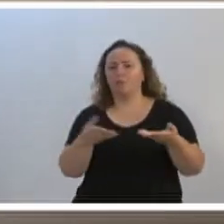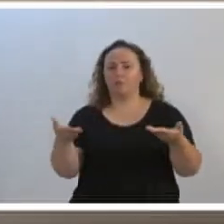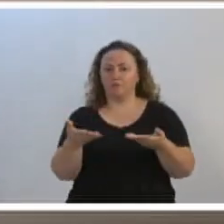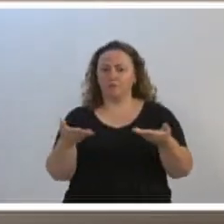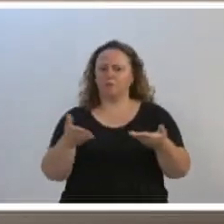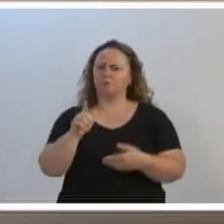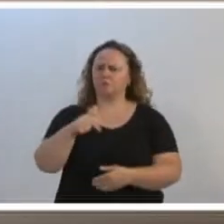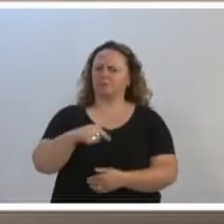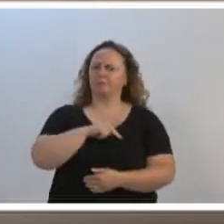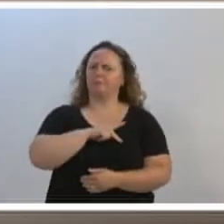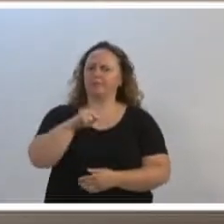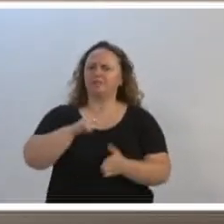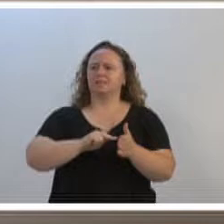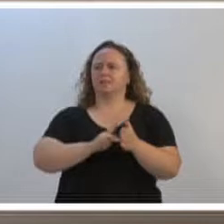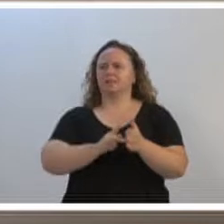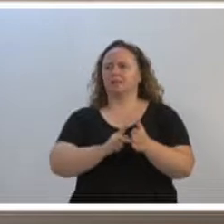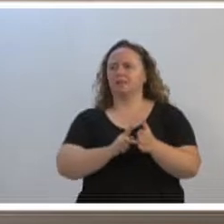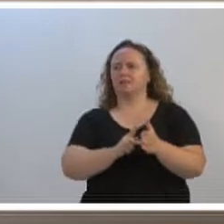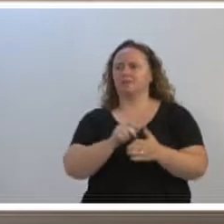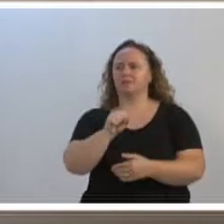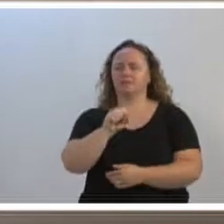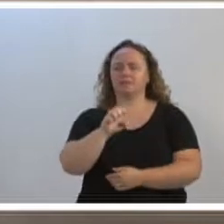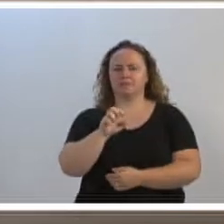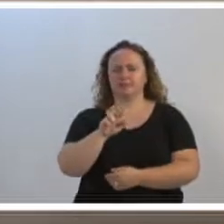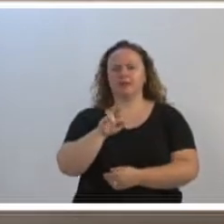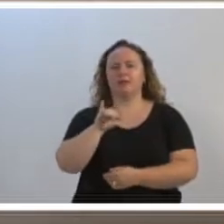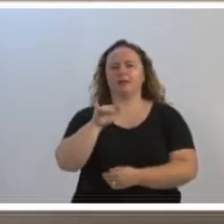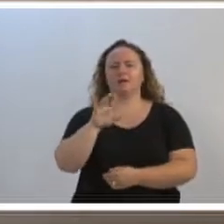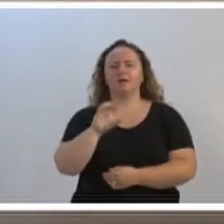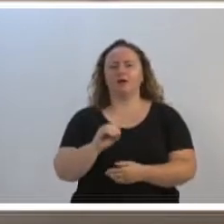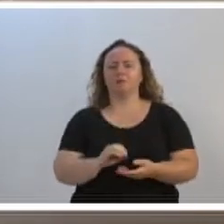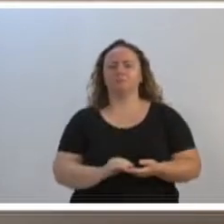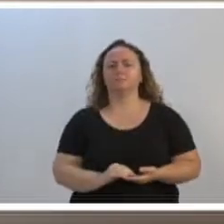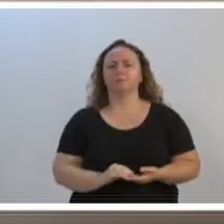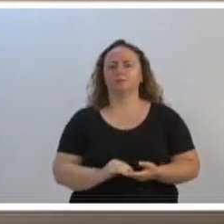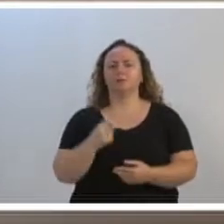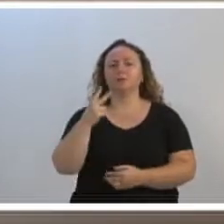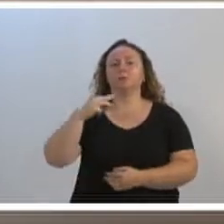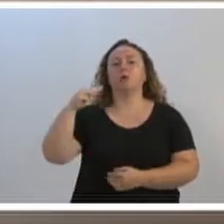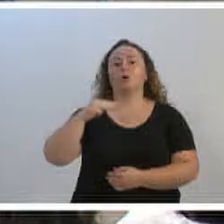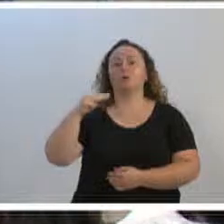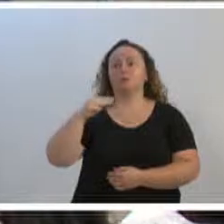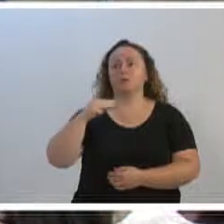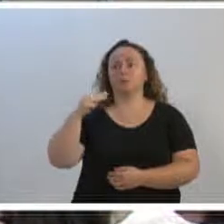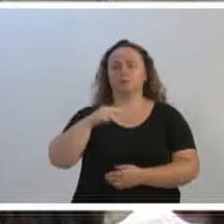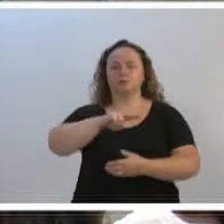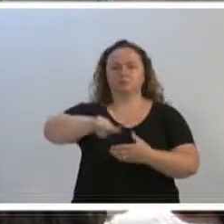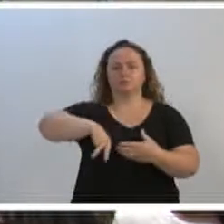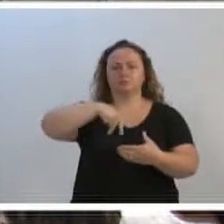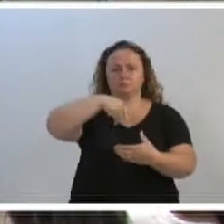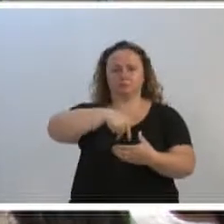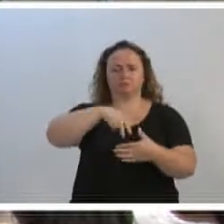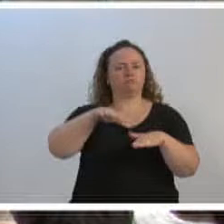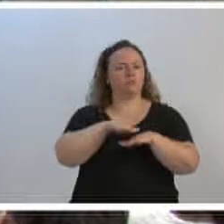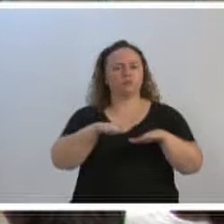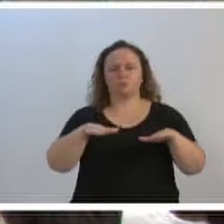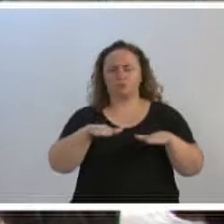o presidente do sindicato, o senhor Sérgio, né? Para que tenham 2 minutos de fala.